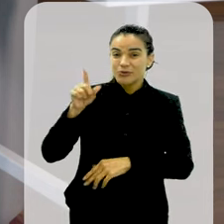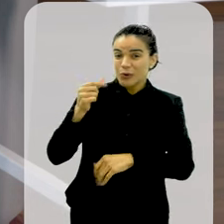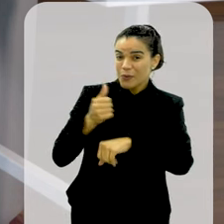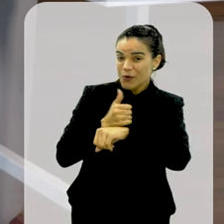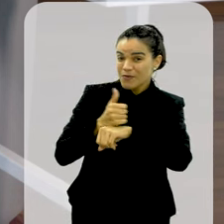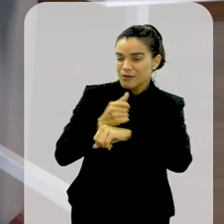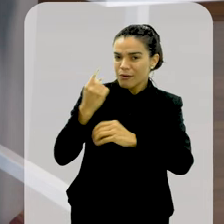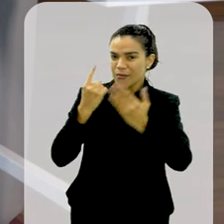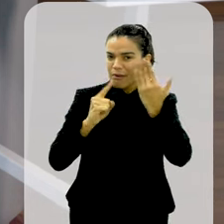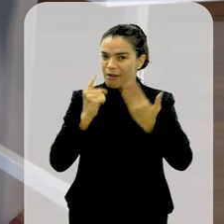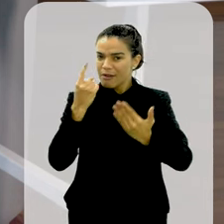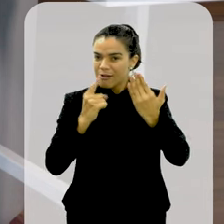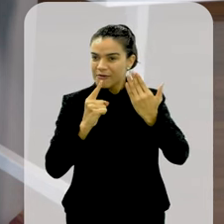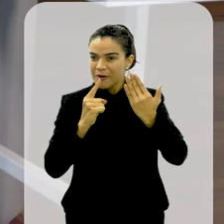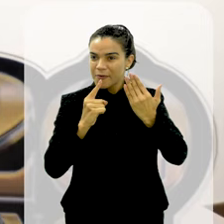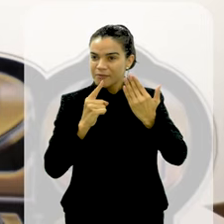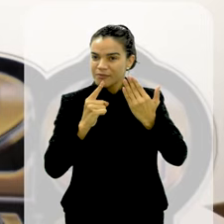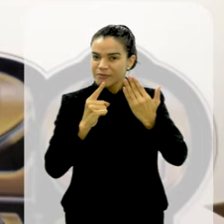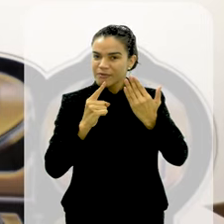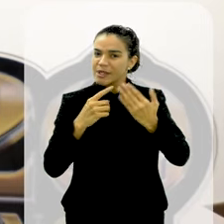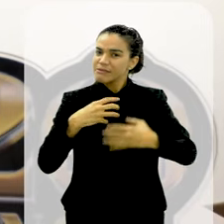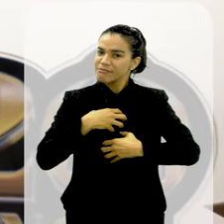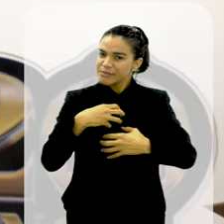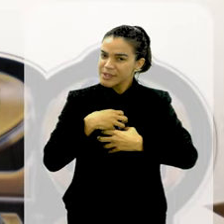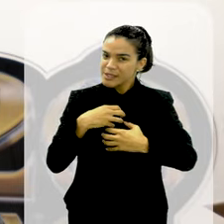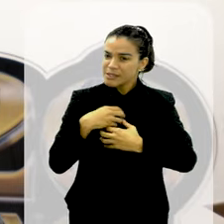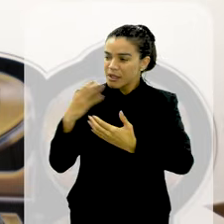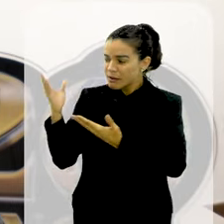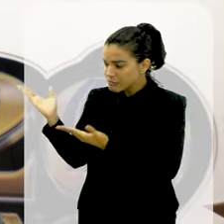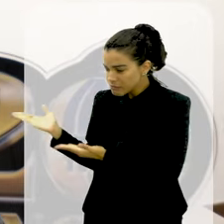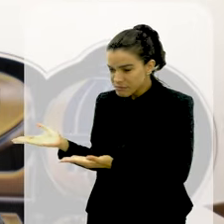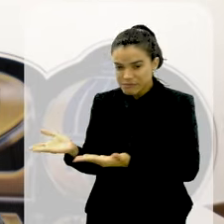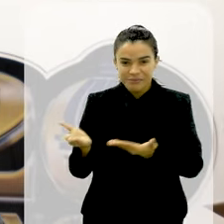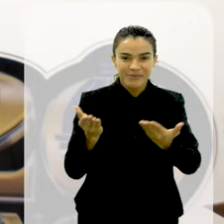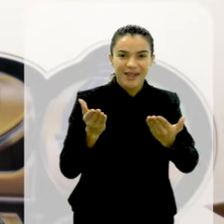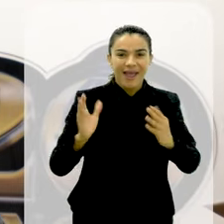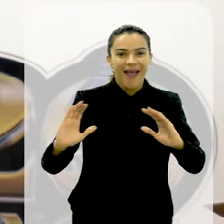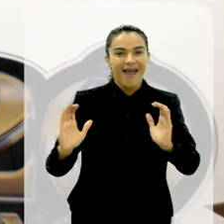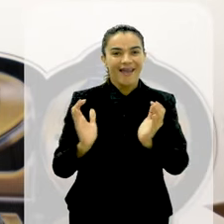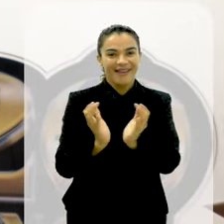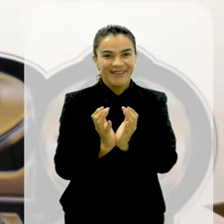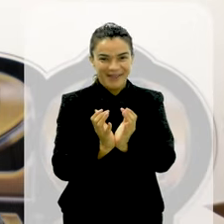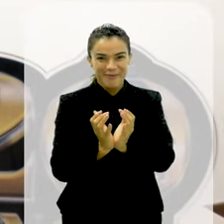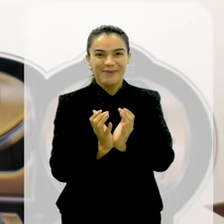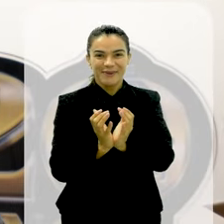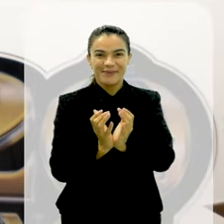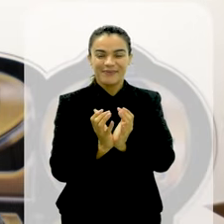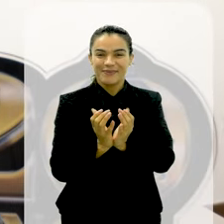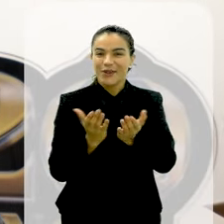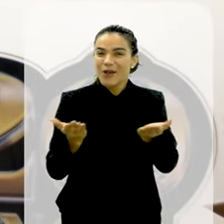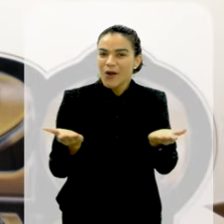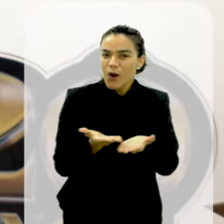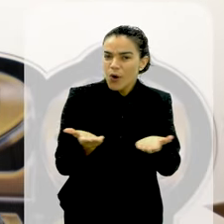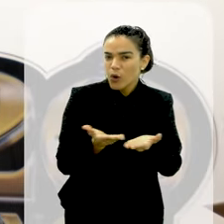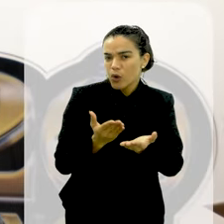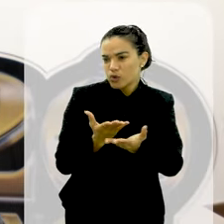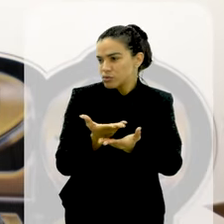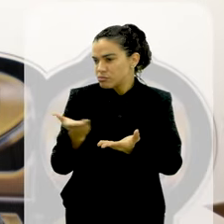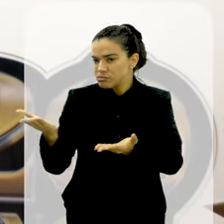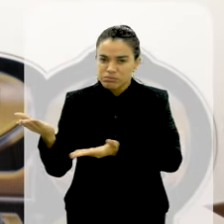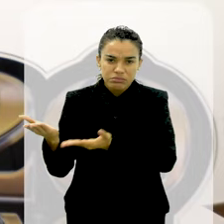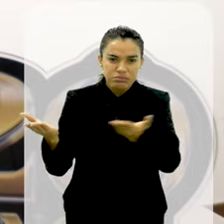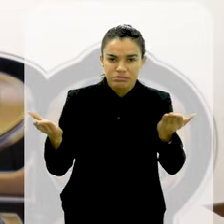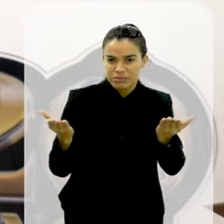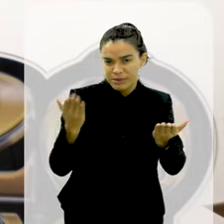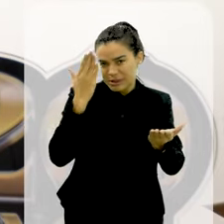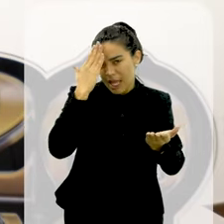dos carnavalescos se sentirem confortáveis em apresentar a equipe, né? Porque hoje todo mundo